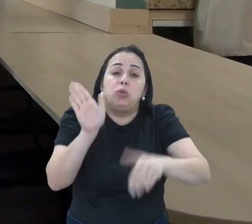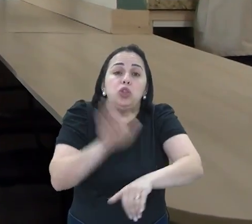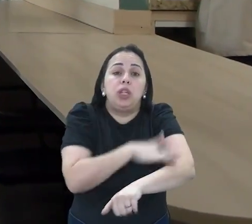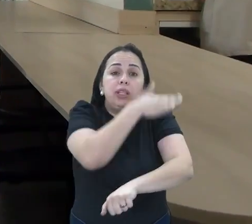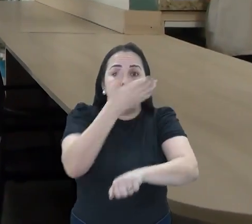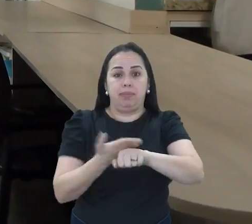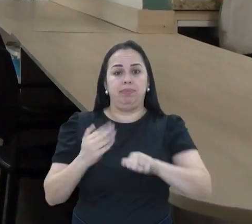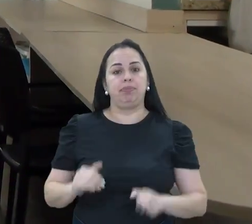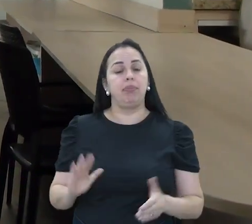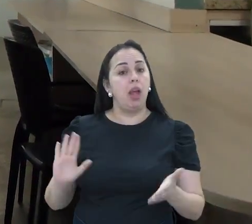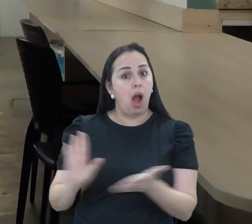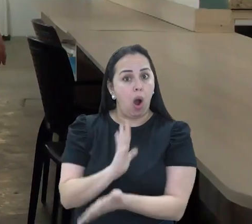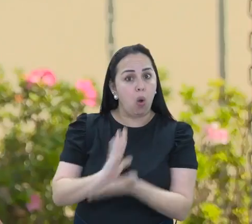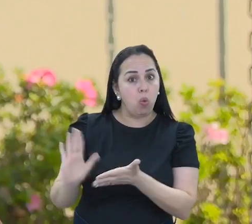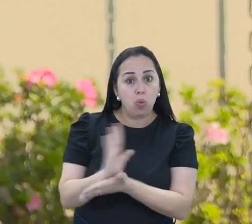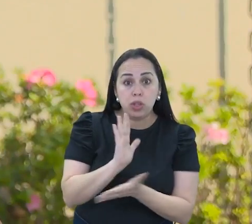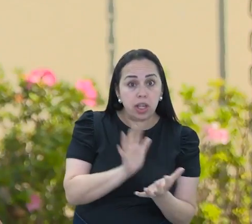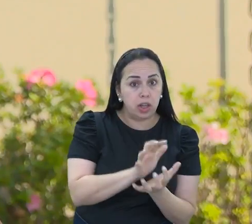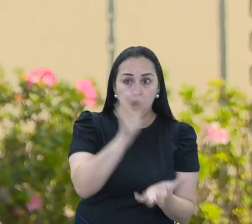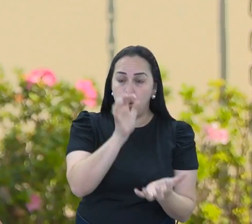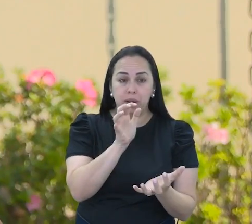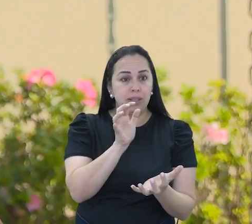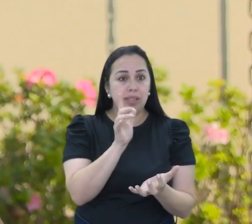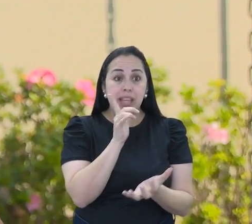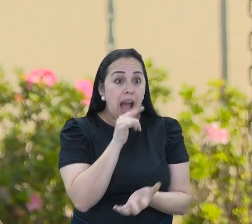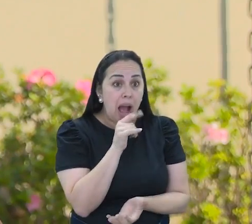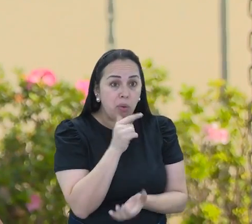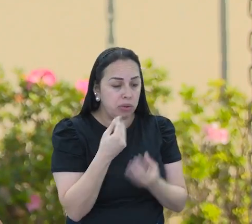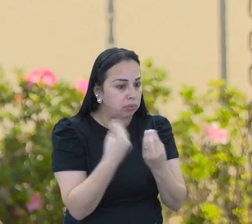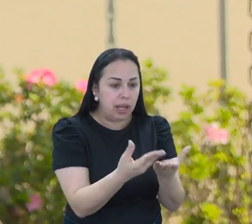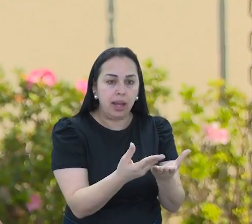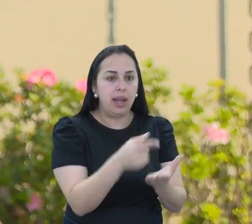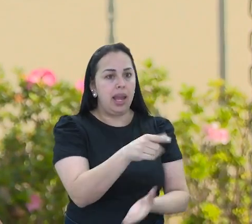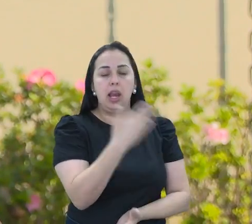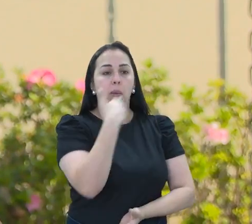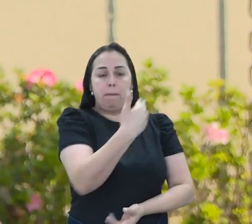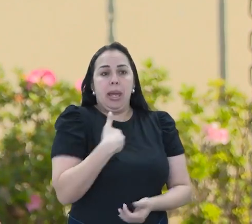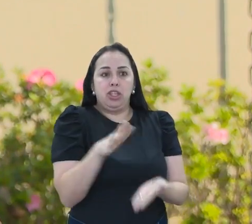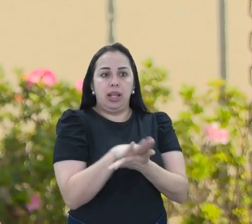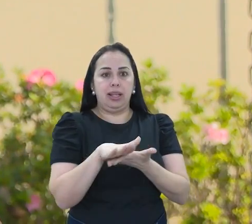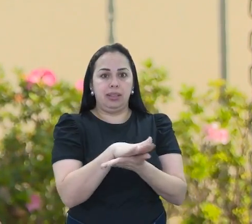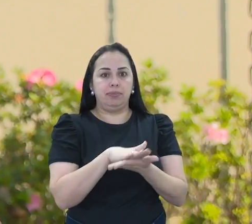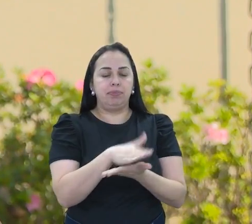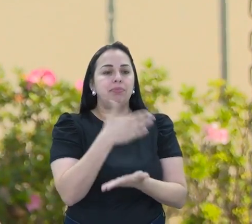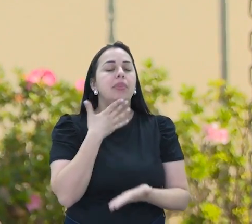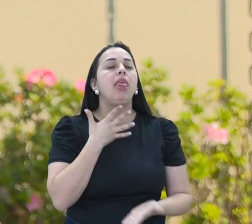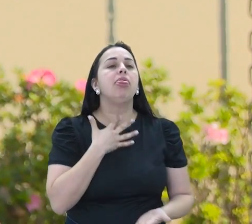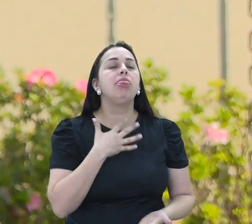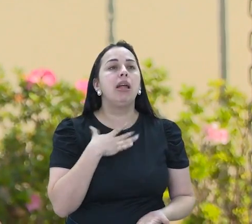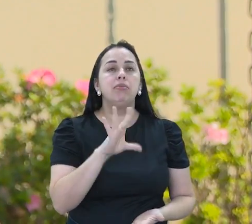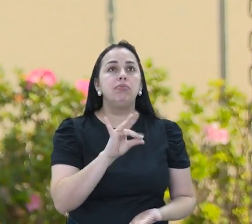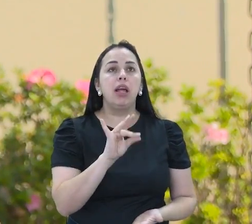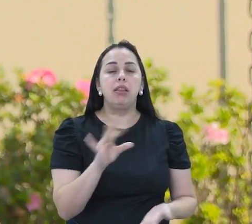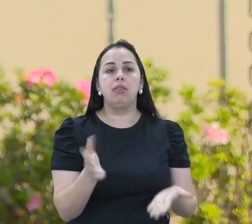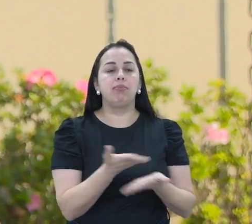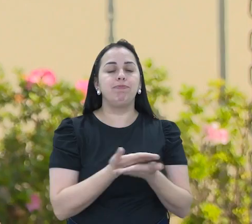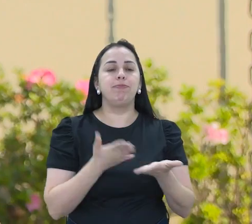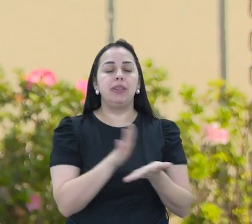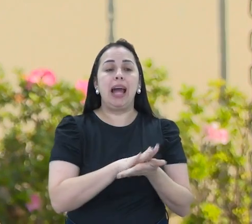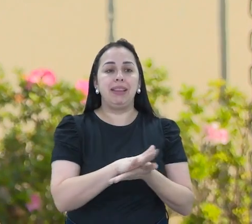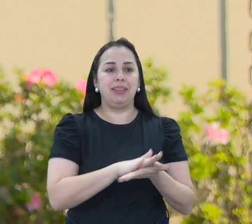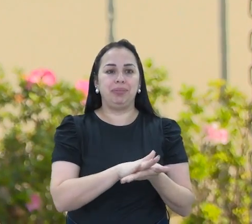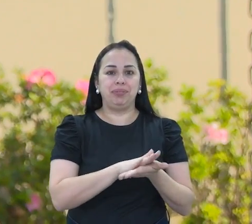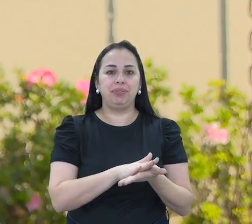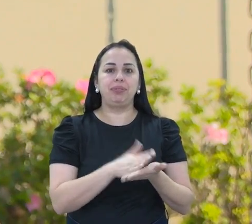exige cuidado em tempo integral. Tem idosos que, se você não der a água, ele não vai pedir água. Ele não sente mais a sede,